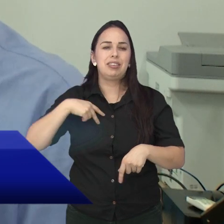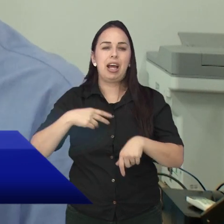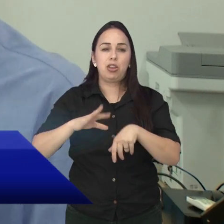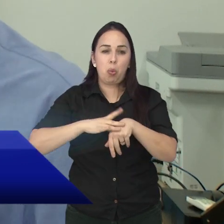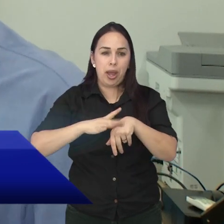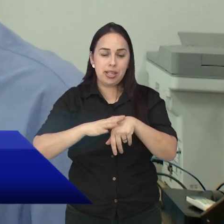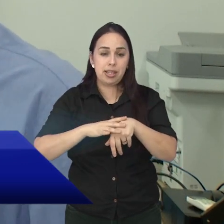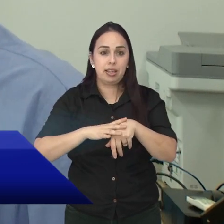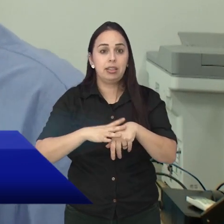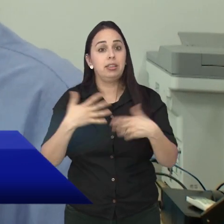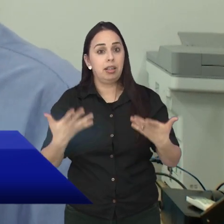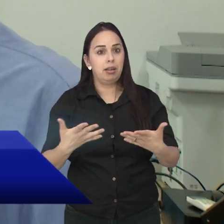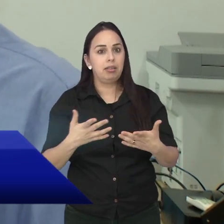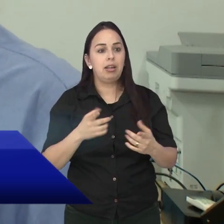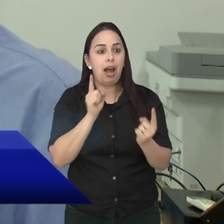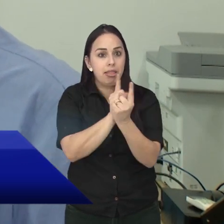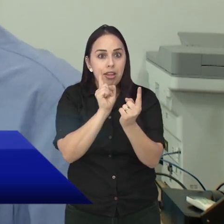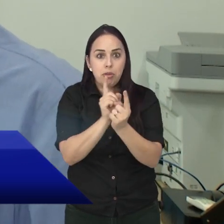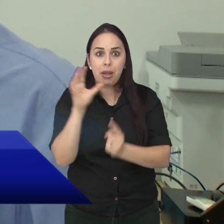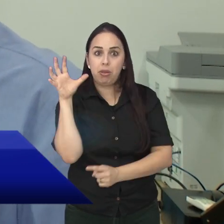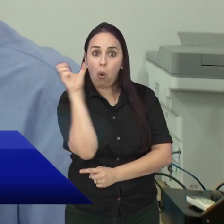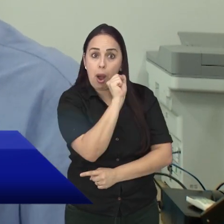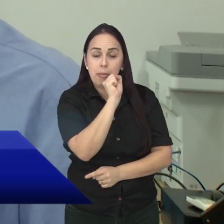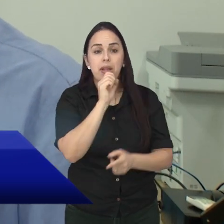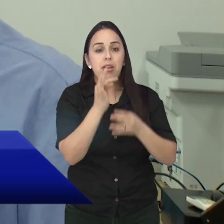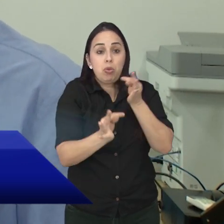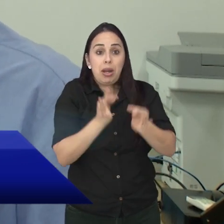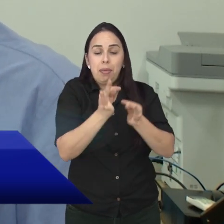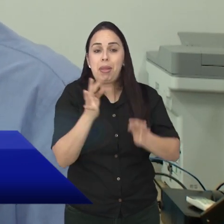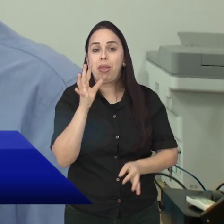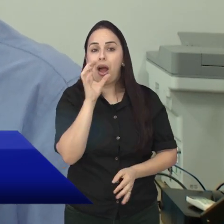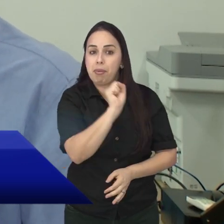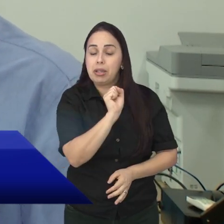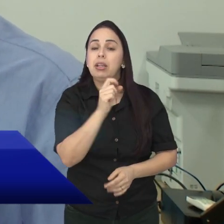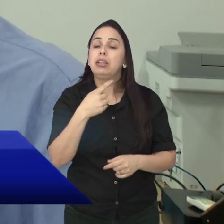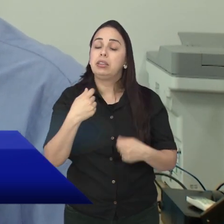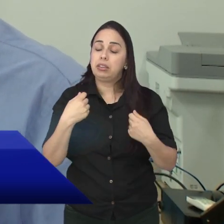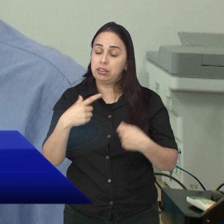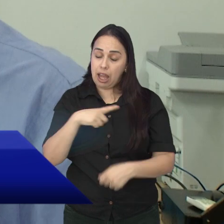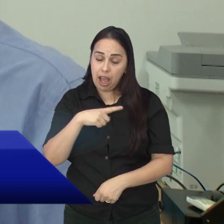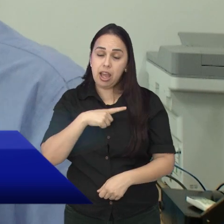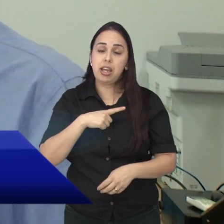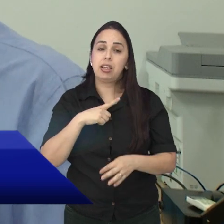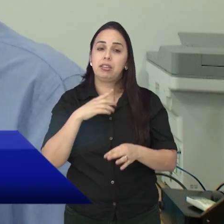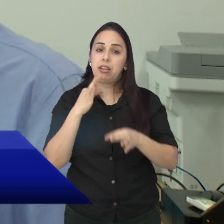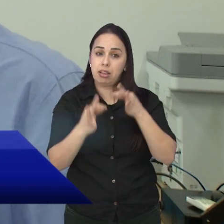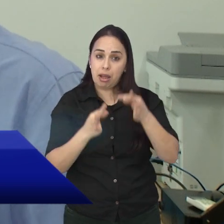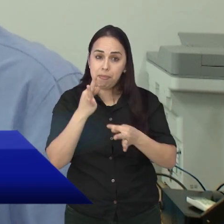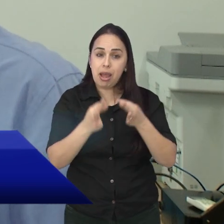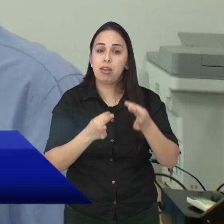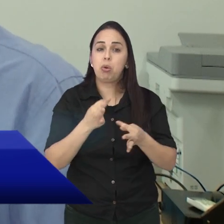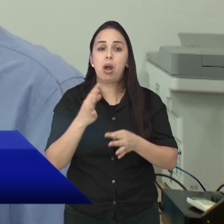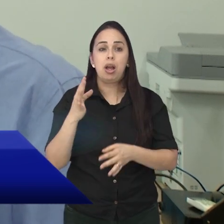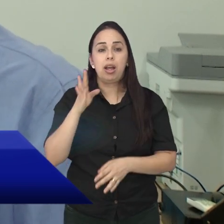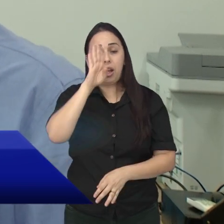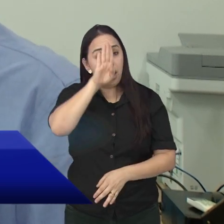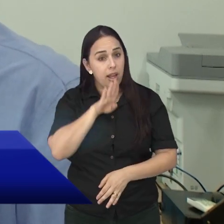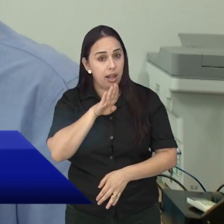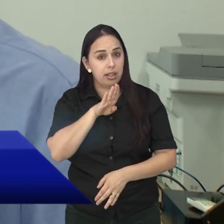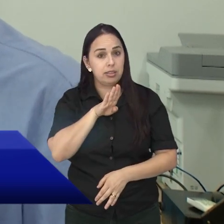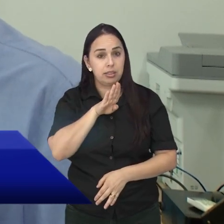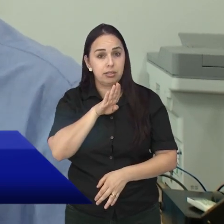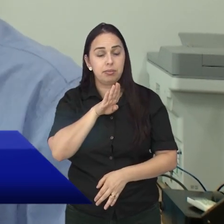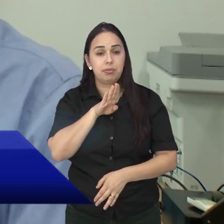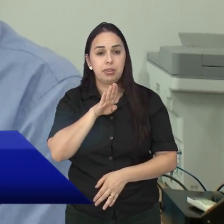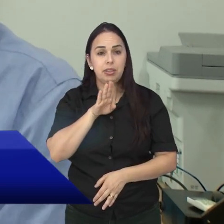possamos atender os doentes mais precocemente e fazer o tratamento. Porque tem tratamento, o tratamento é gratuito, é pelo SUS.